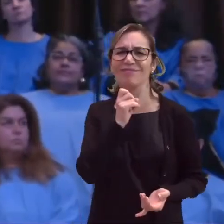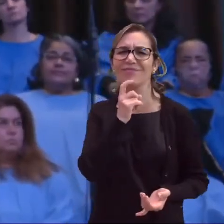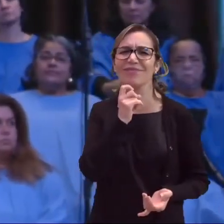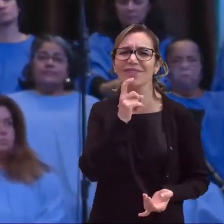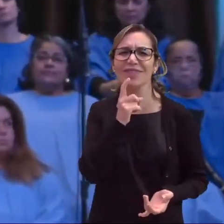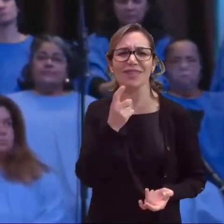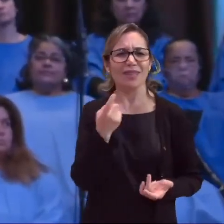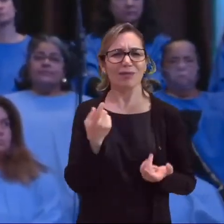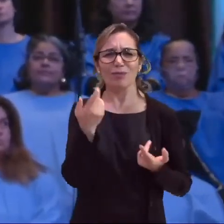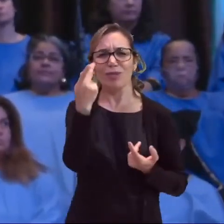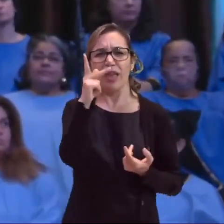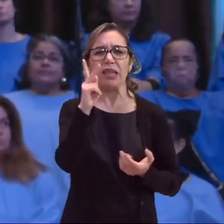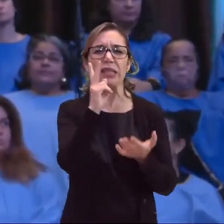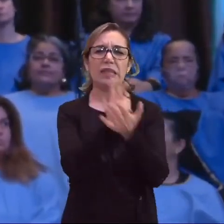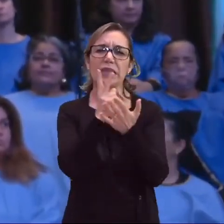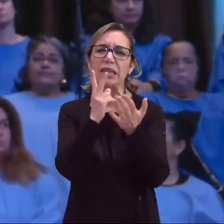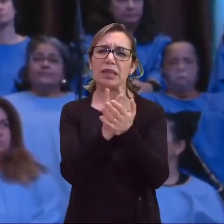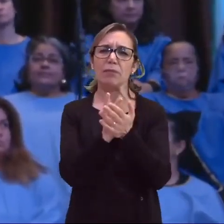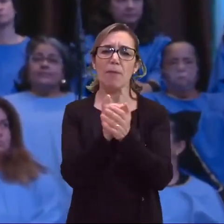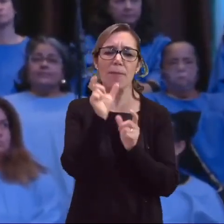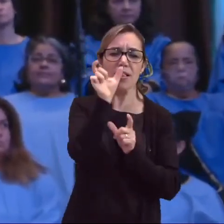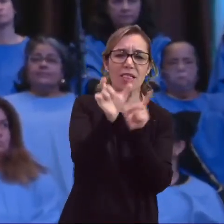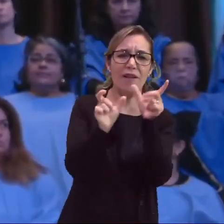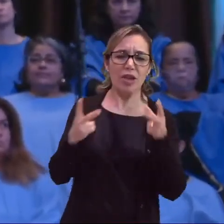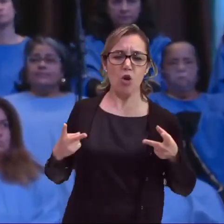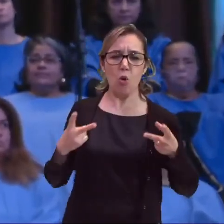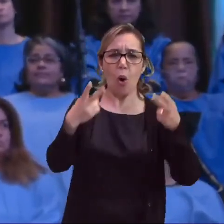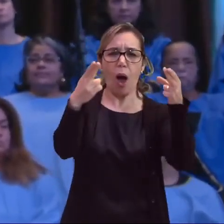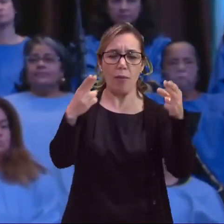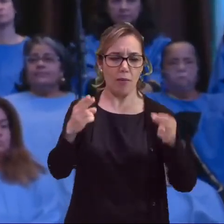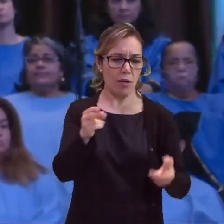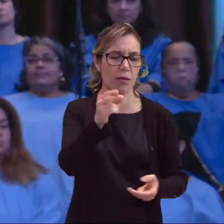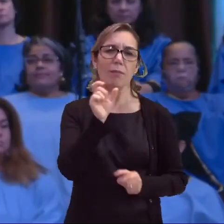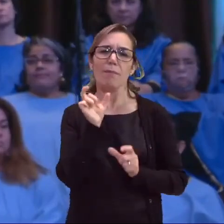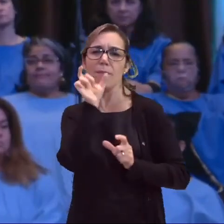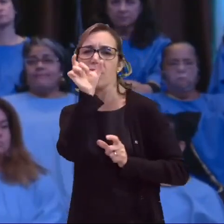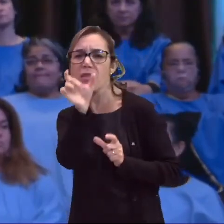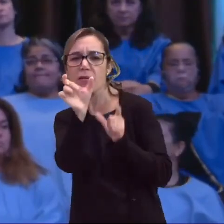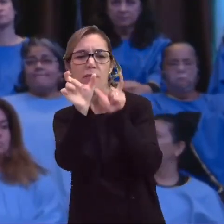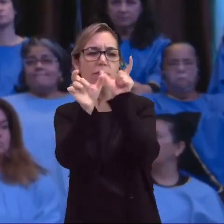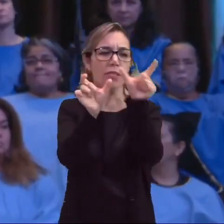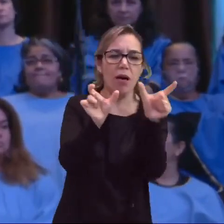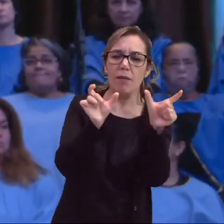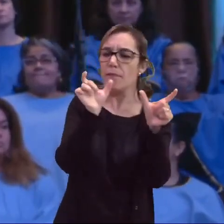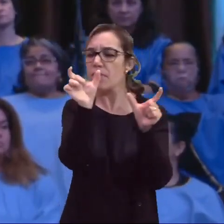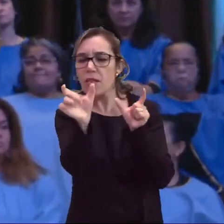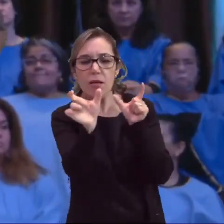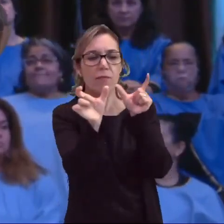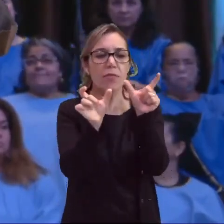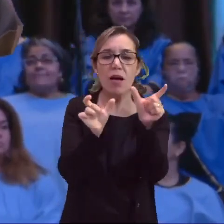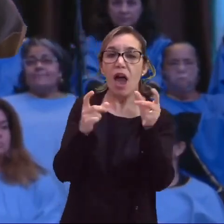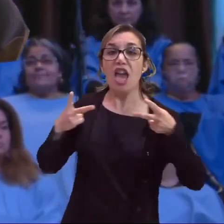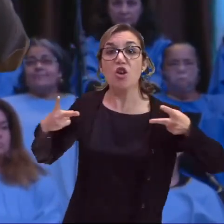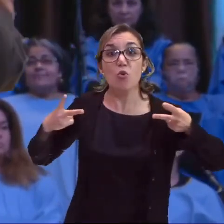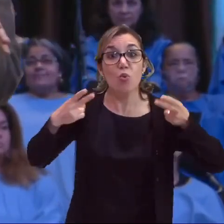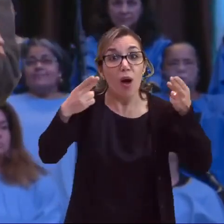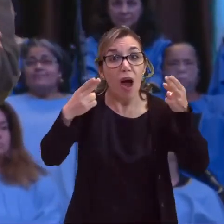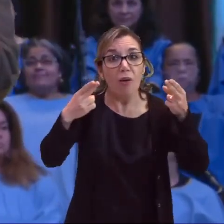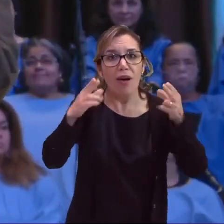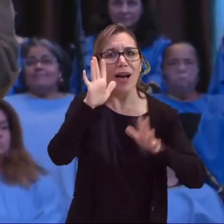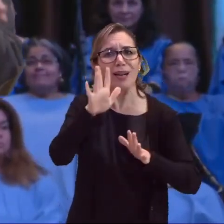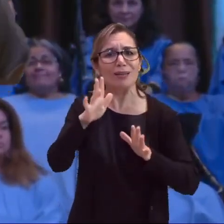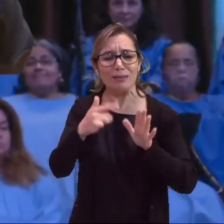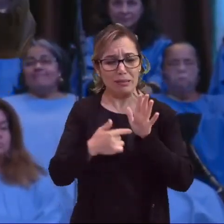por repetição de palavras a repetição de palavras que as vezes não tem